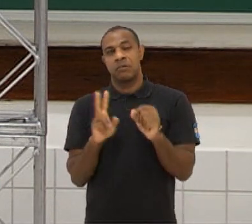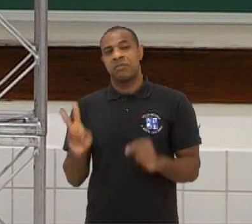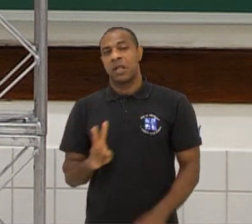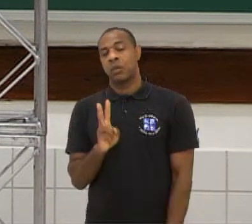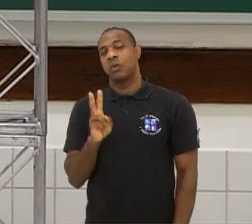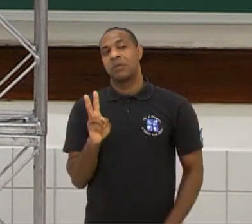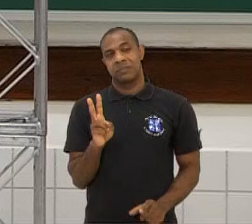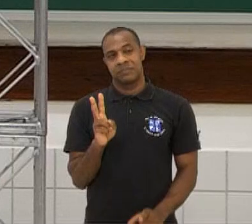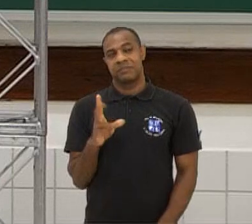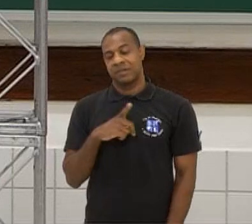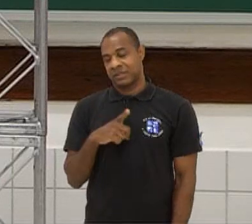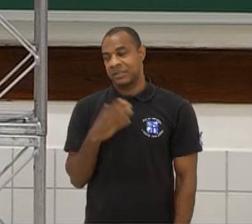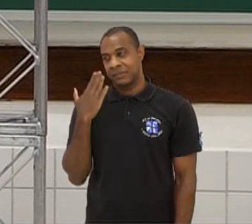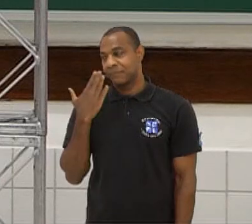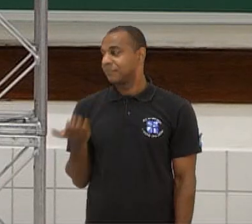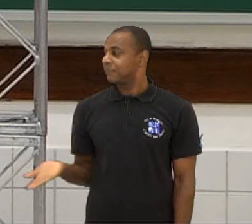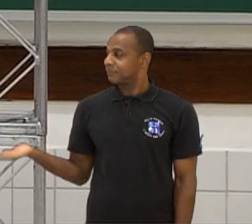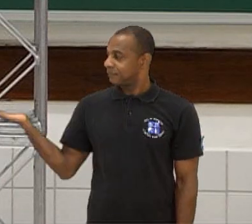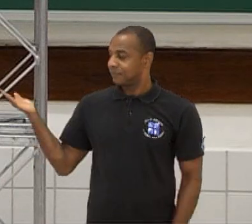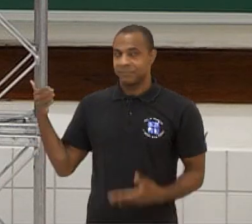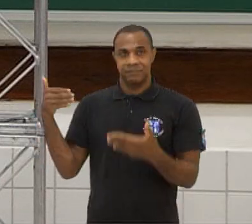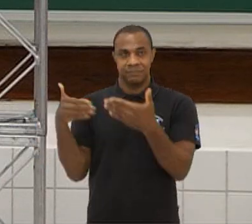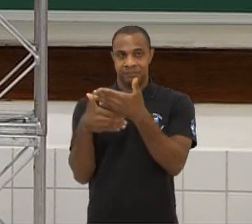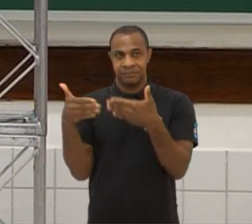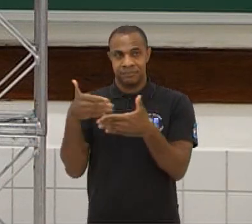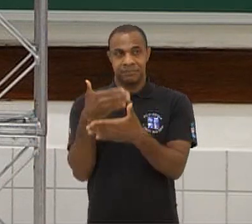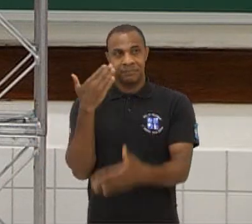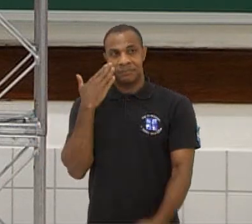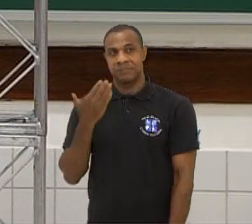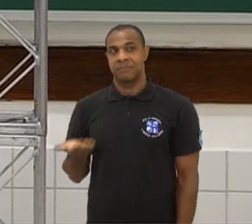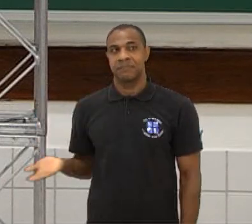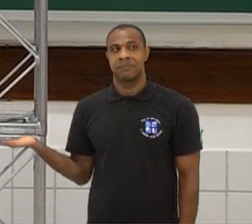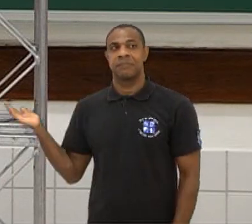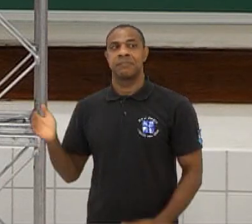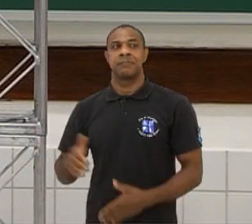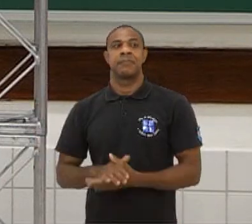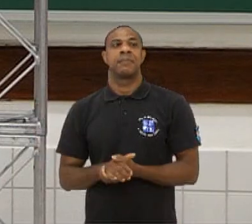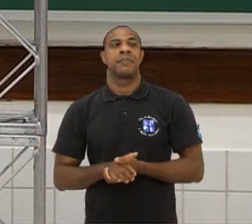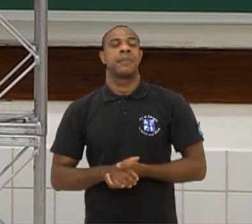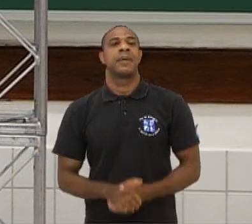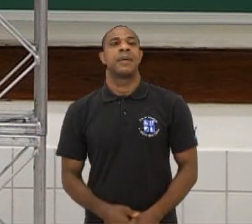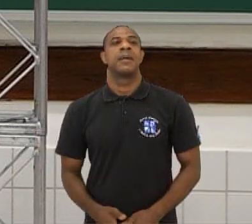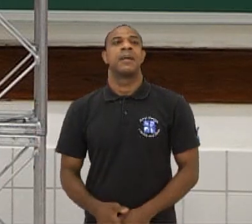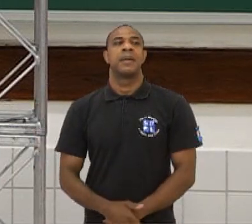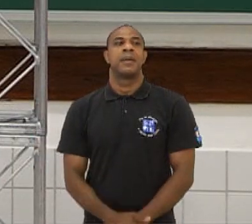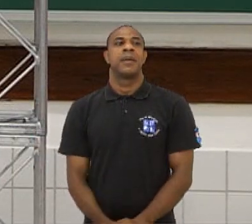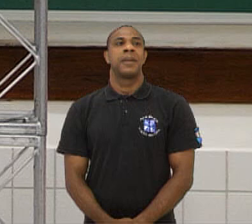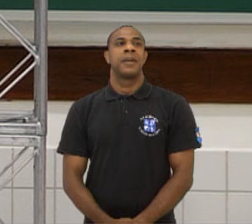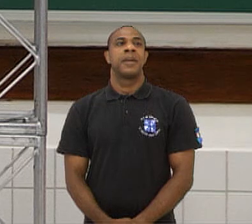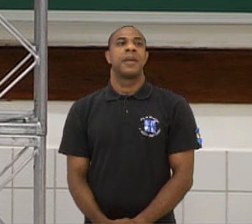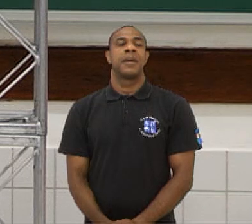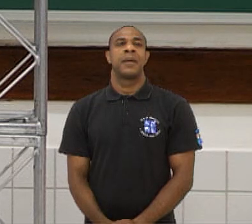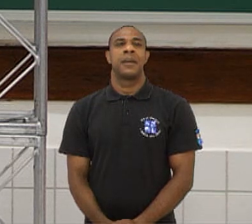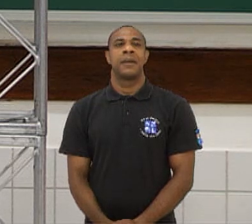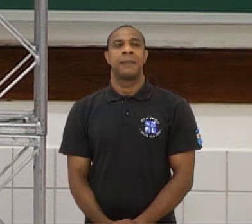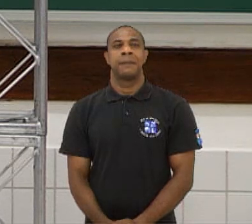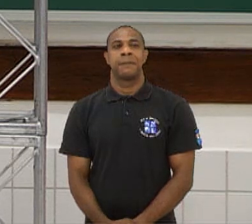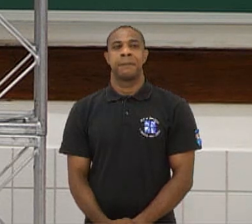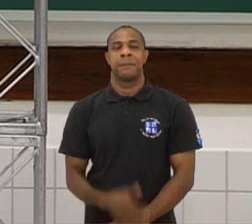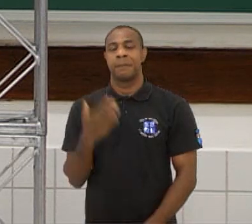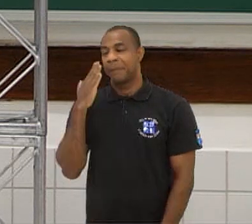valor, né? Vamos ver aqui no slide? Só estou procurando aqui o passador. Vamos ver no slide aqui? Então, aqui, ó.